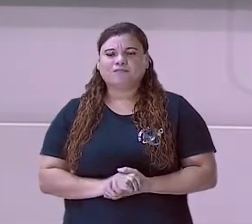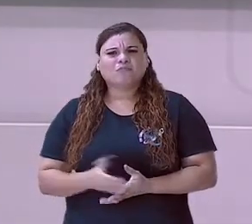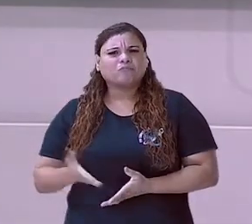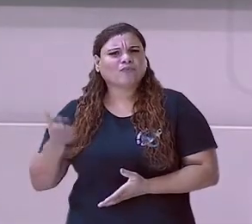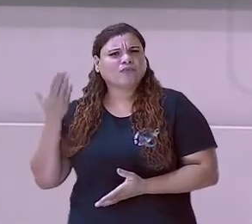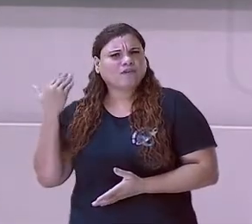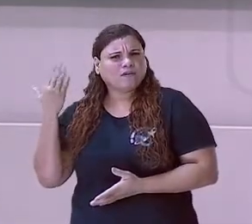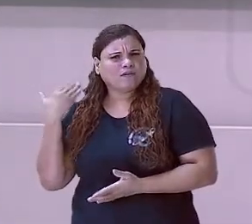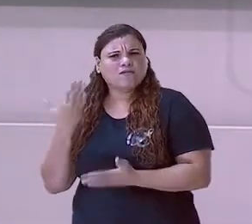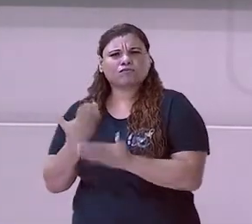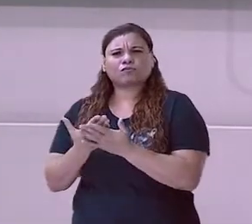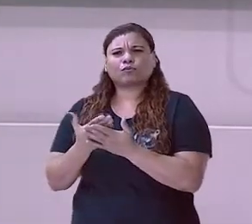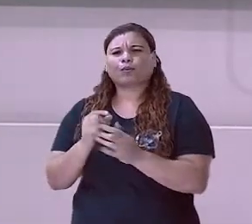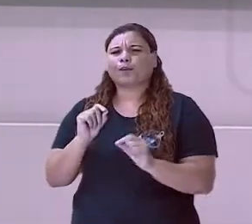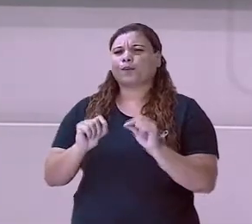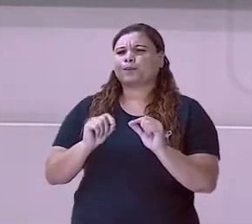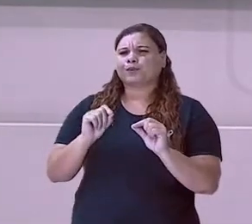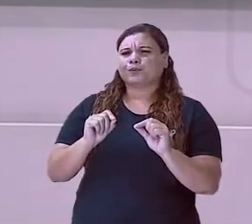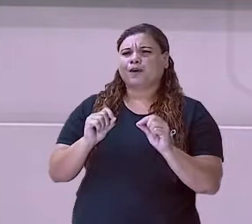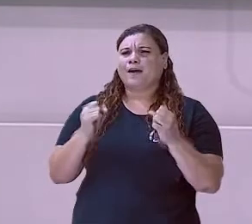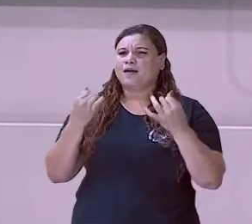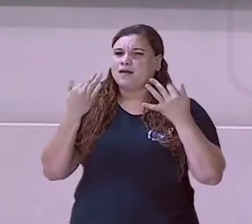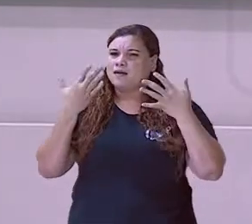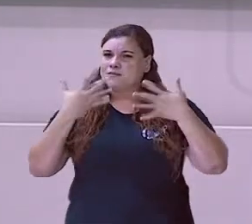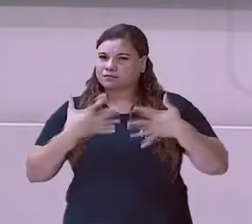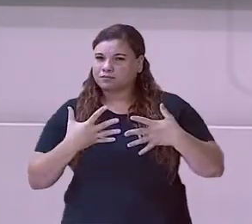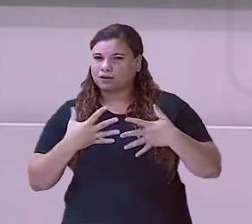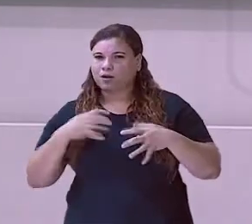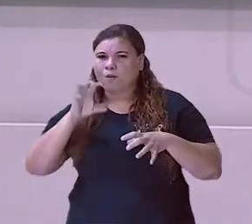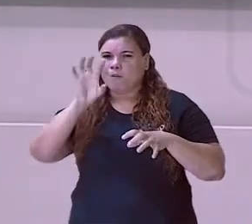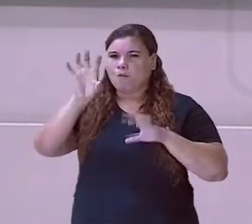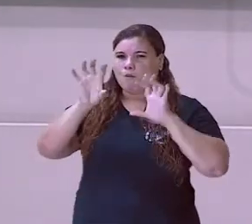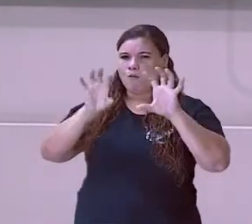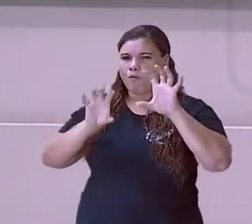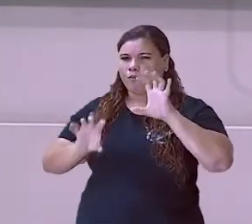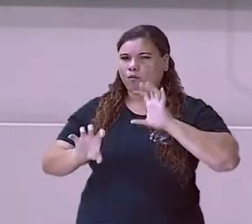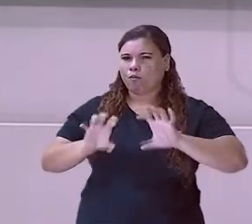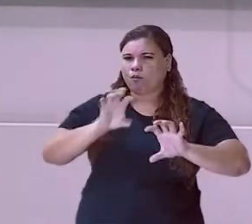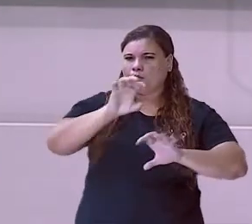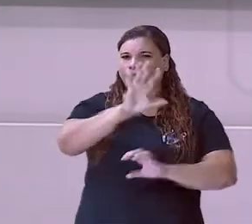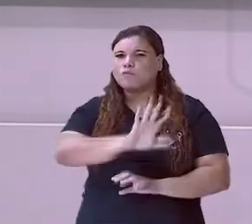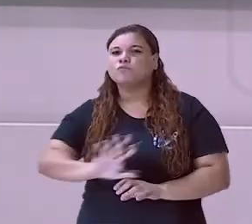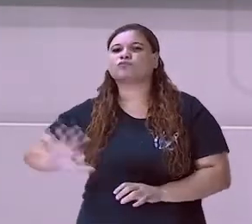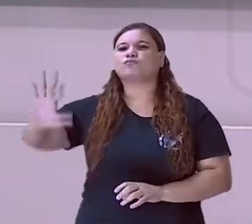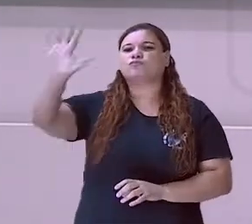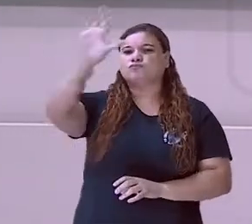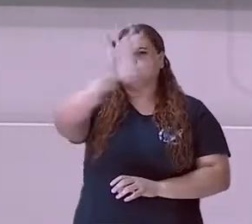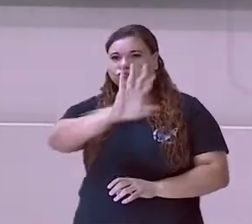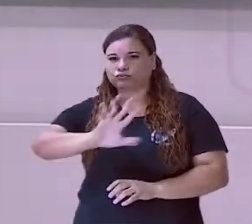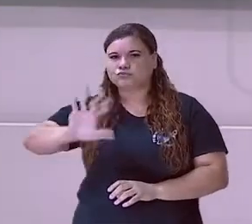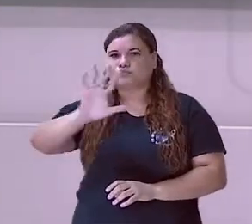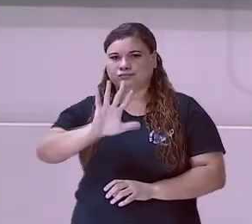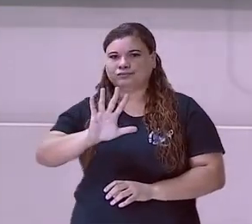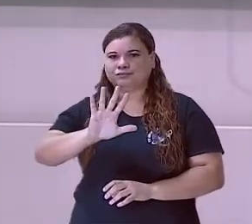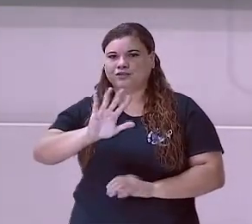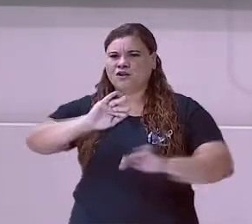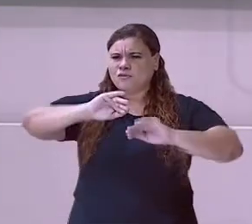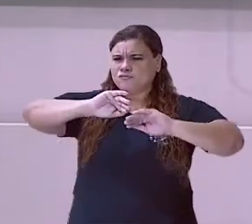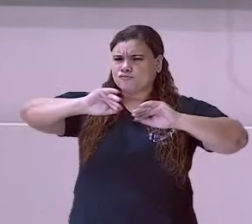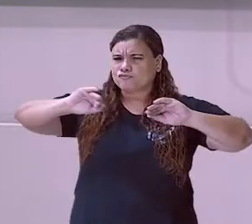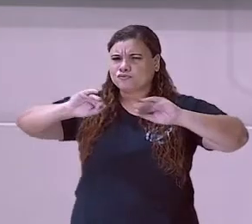nós começamos a falar sobre regionalização. O que é regionalização? Lembra?